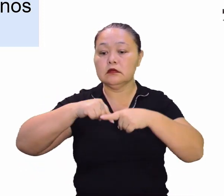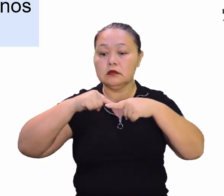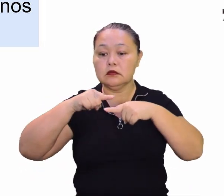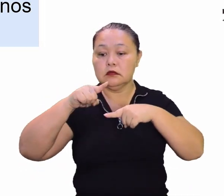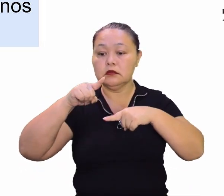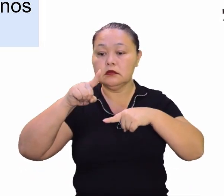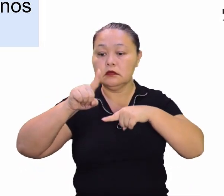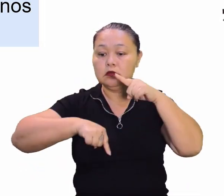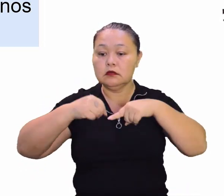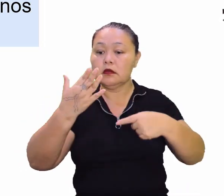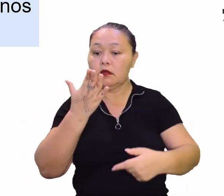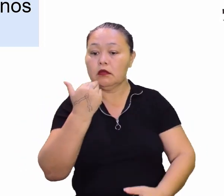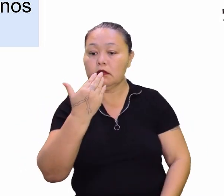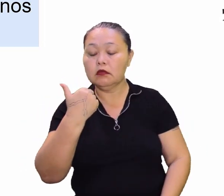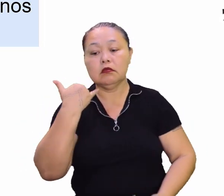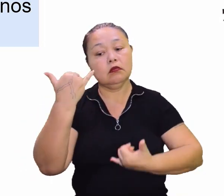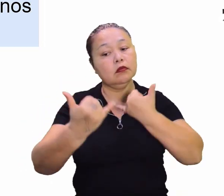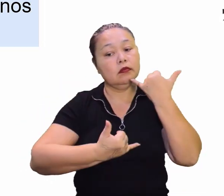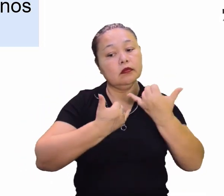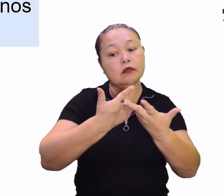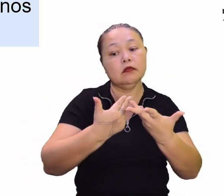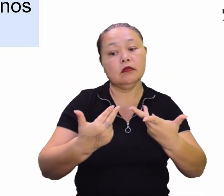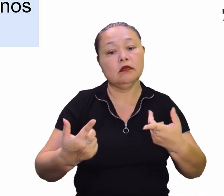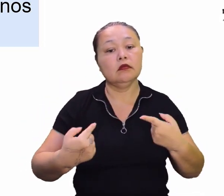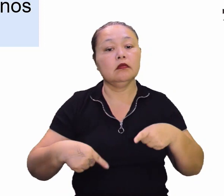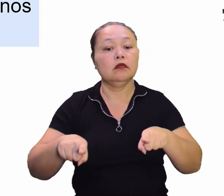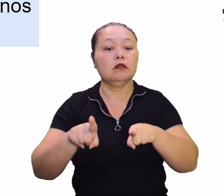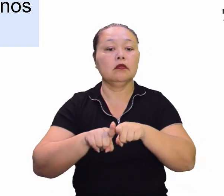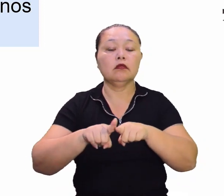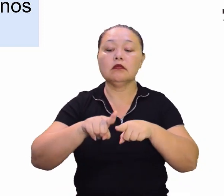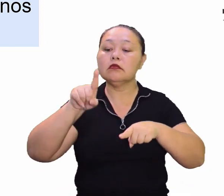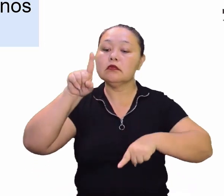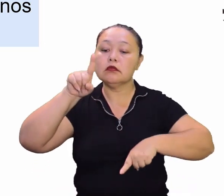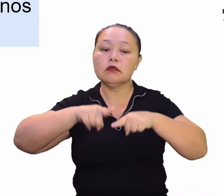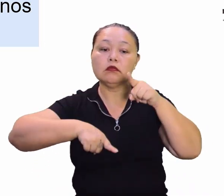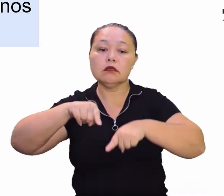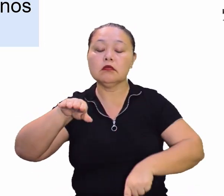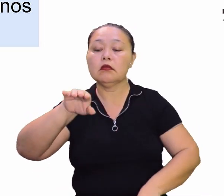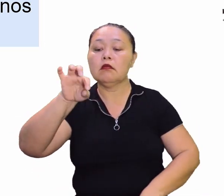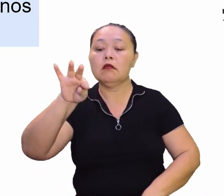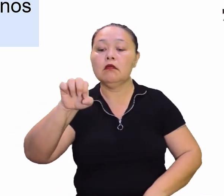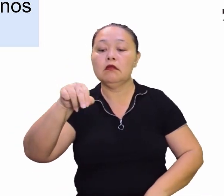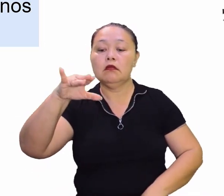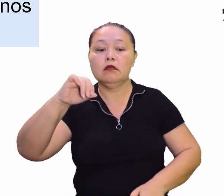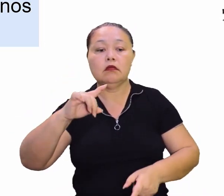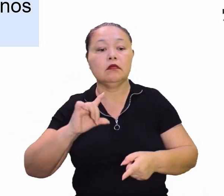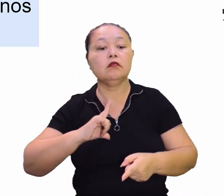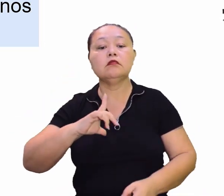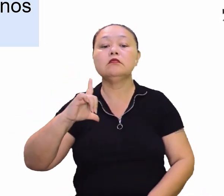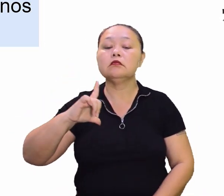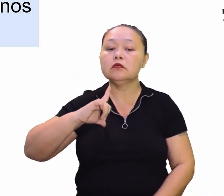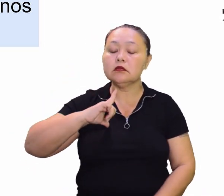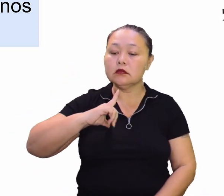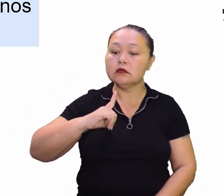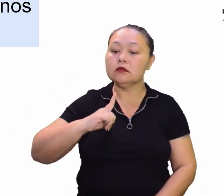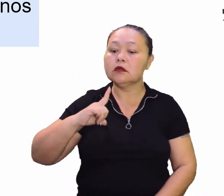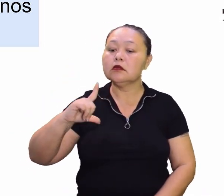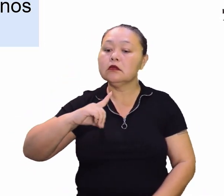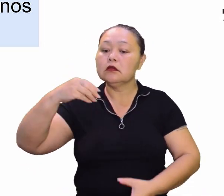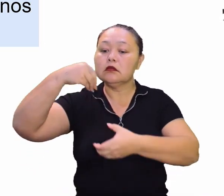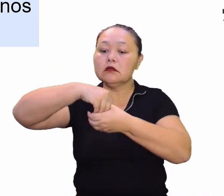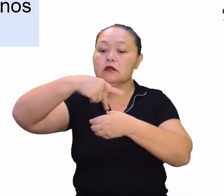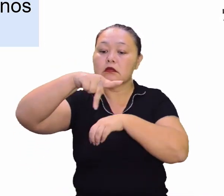de alimentos, brinquedos e produtos eletrônicos. Quem está presente nesses países dos novos